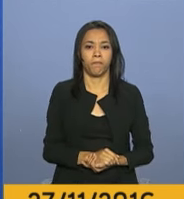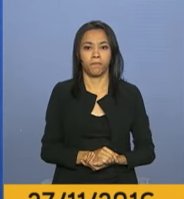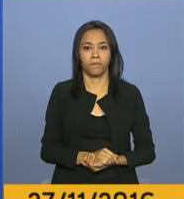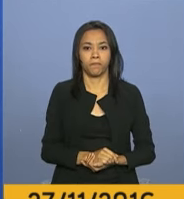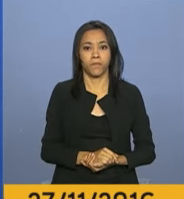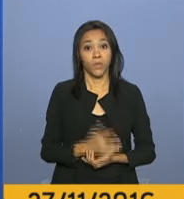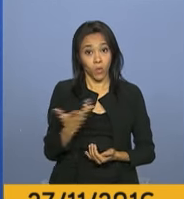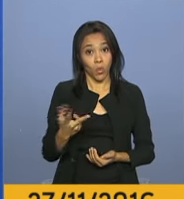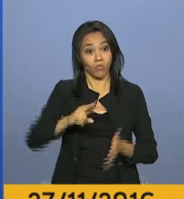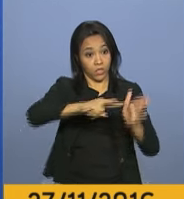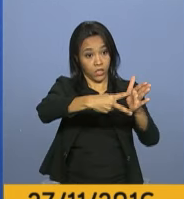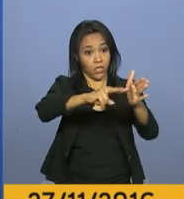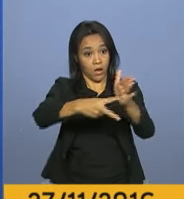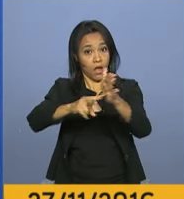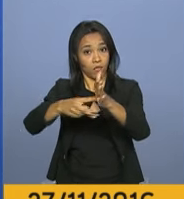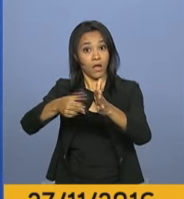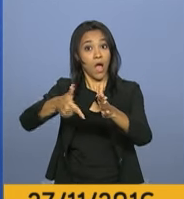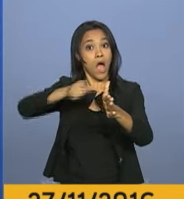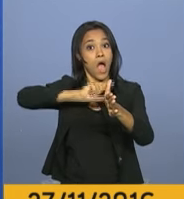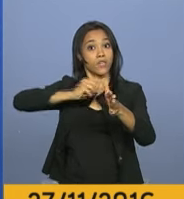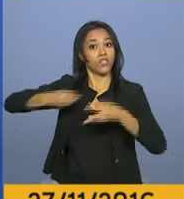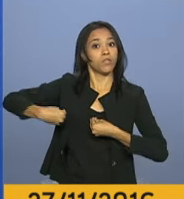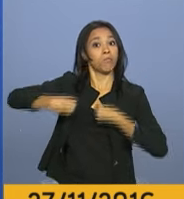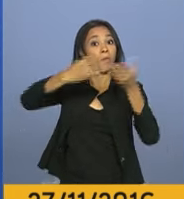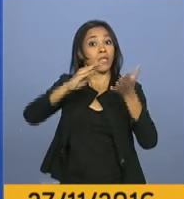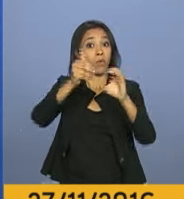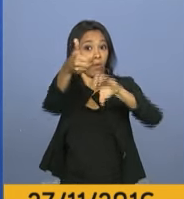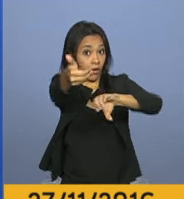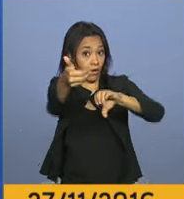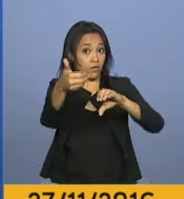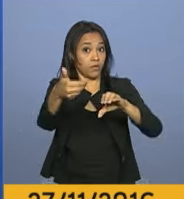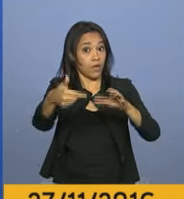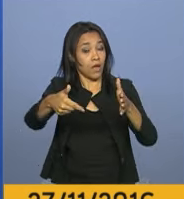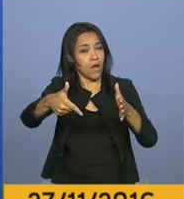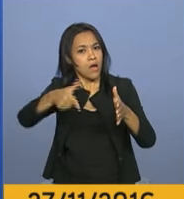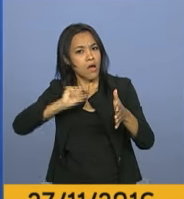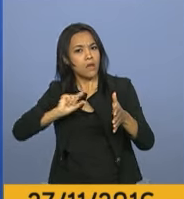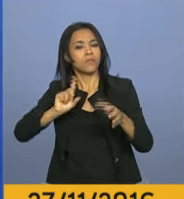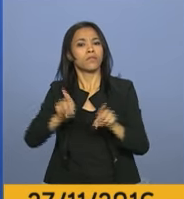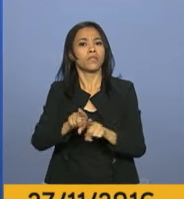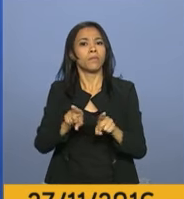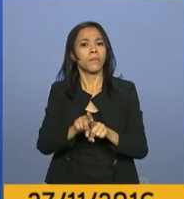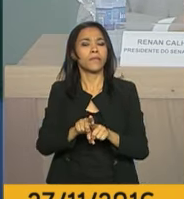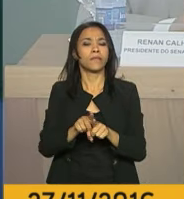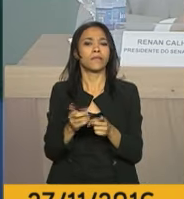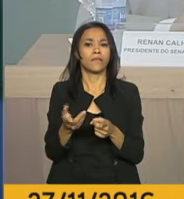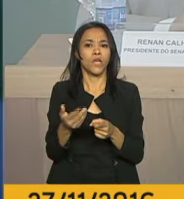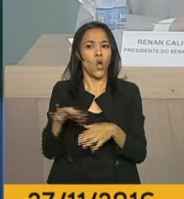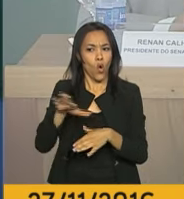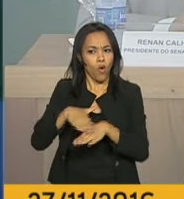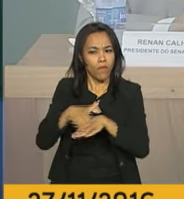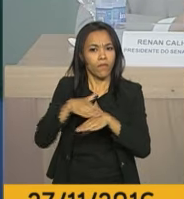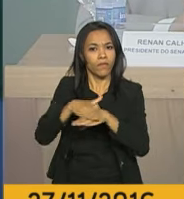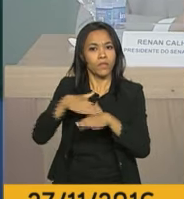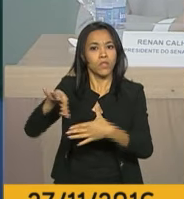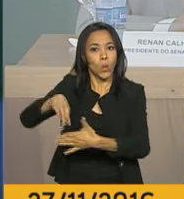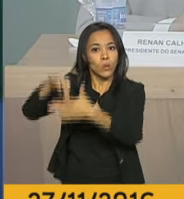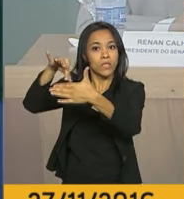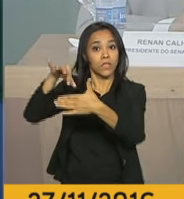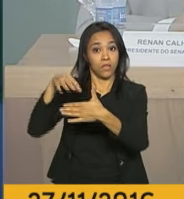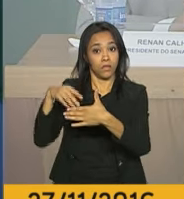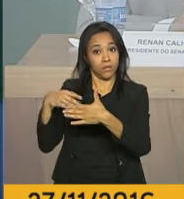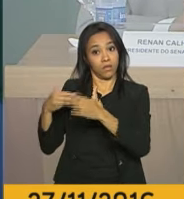com os sindicatos, antes de mandar para o Congresso, antes também conversando com os líderes da